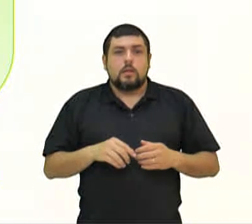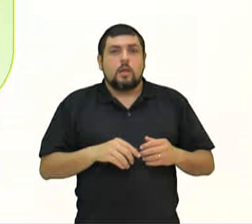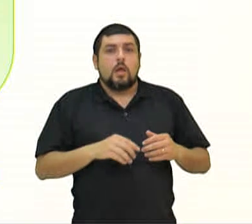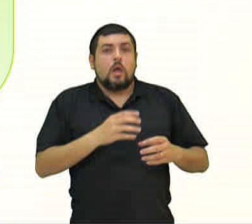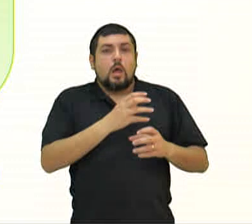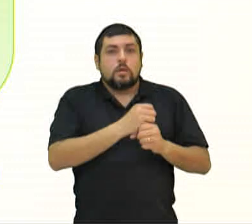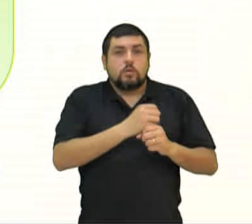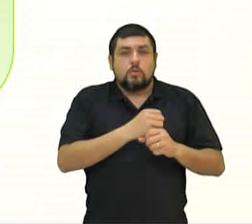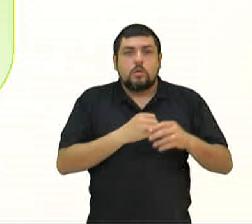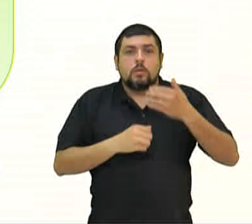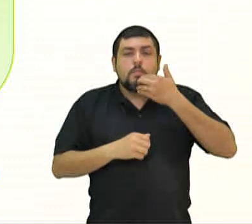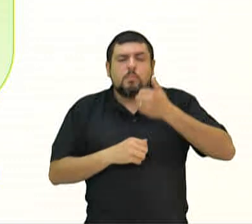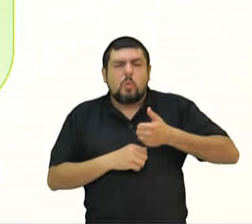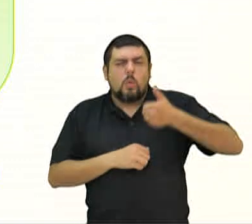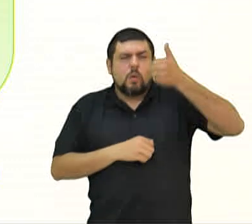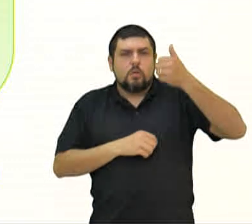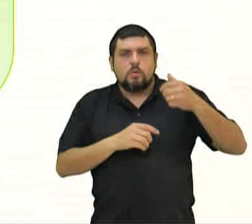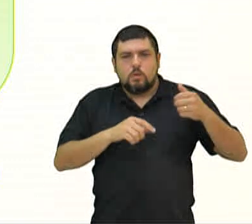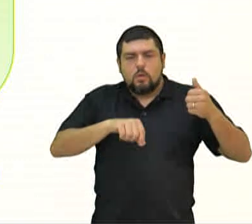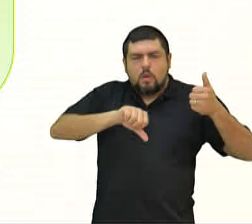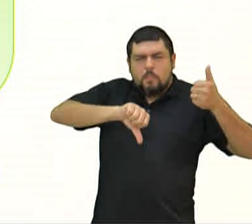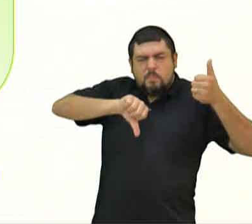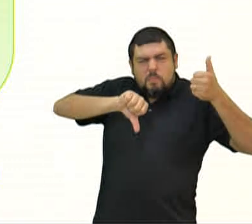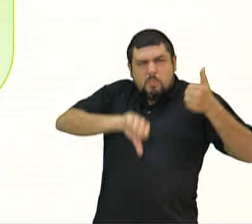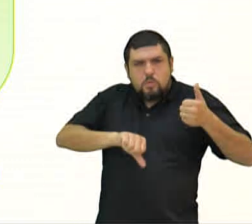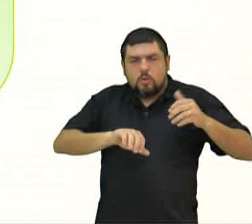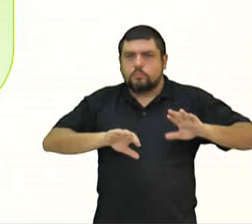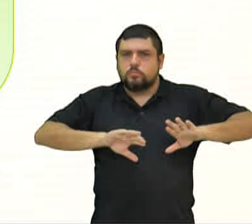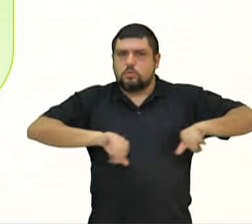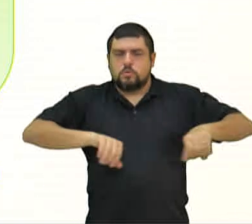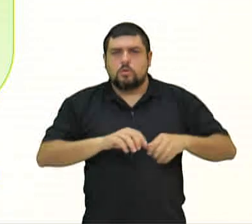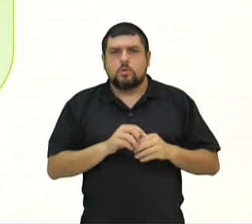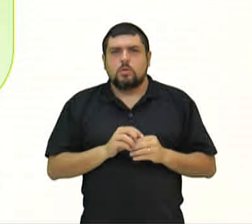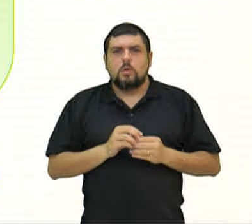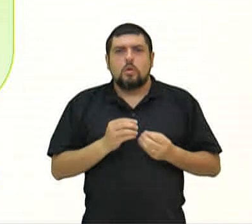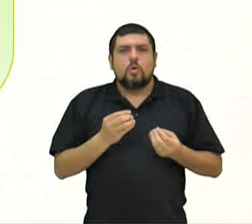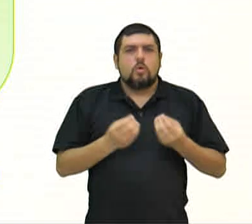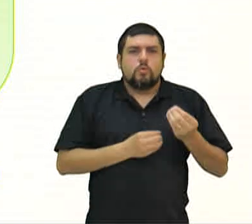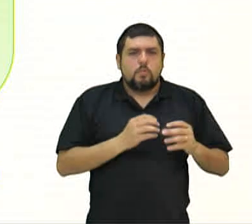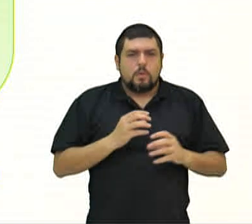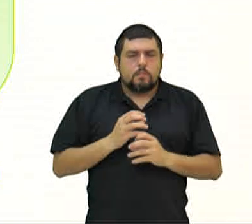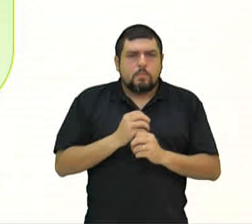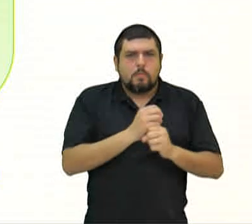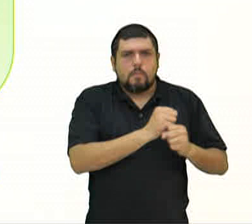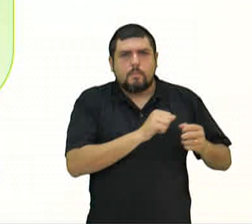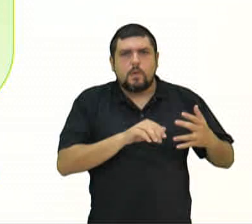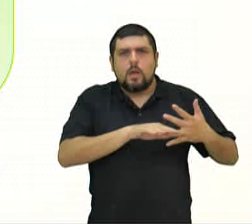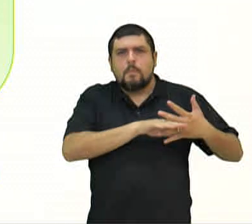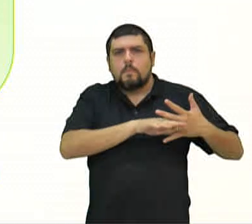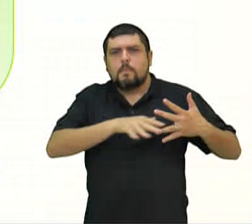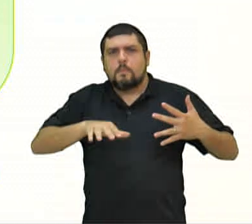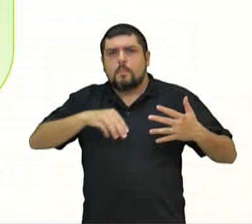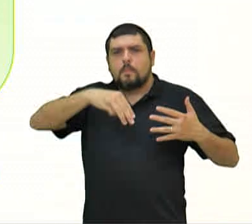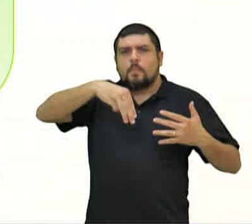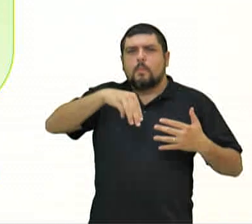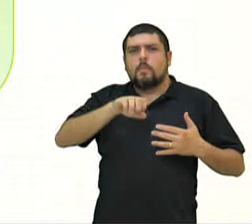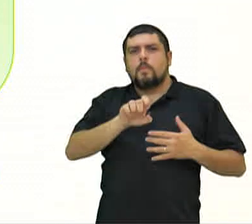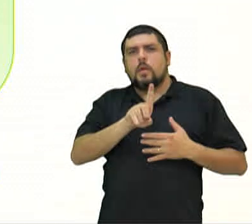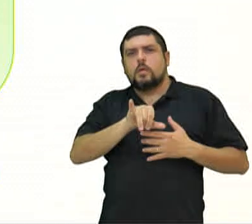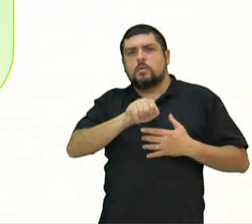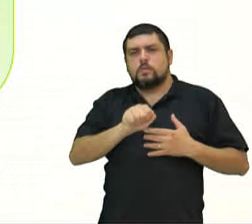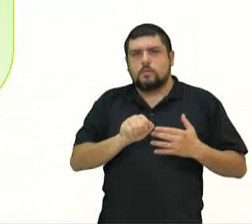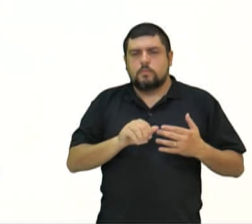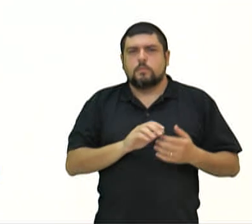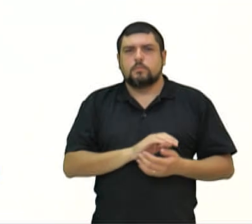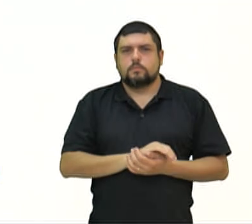são descartadas e é feita uma média da pontuação para chegar à nota final. Eu vou voltar